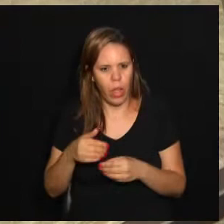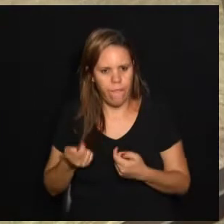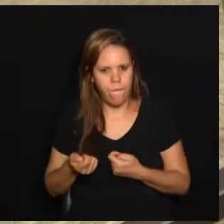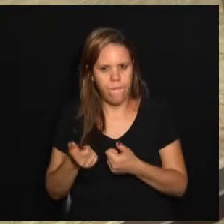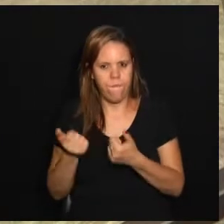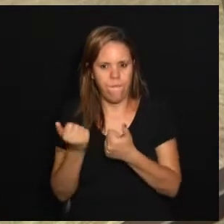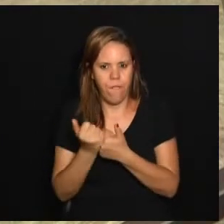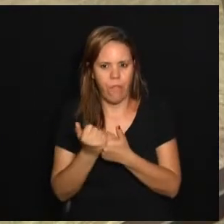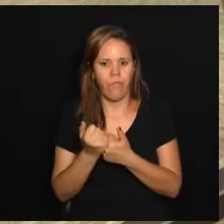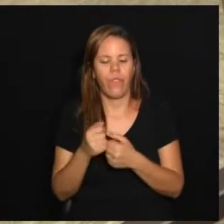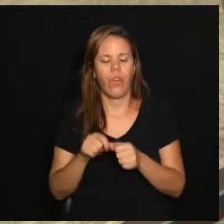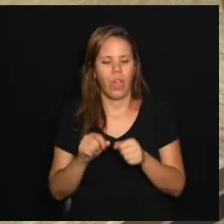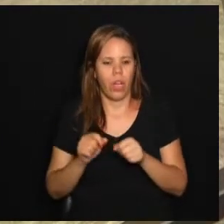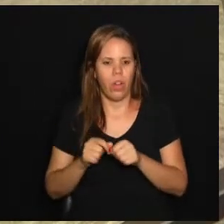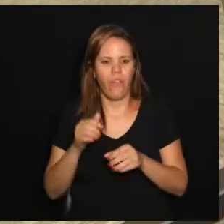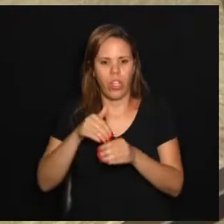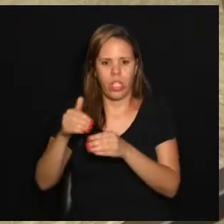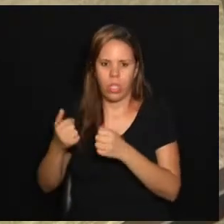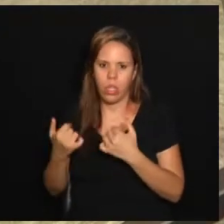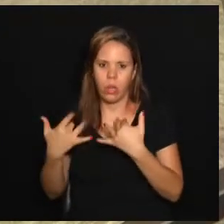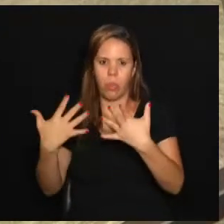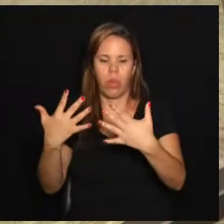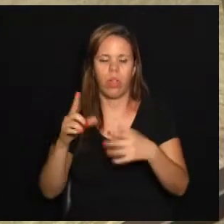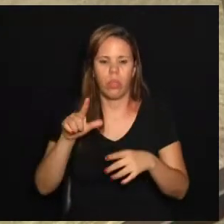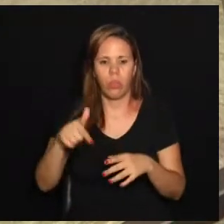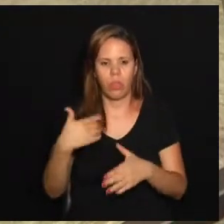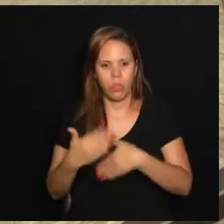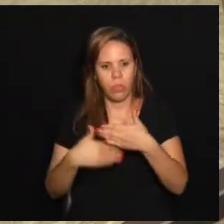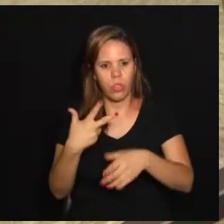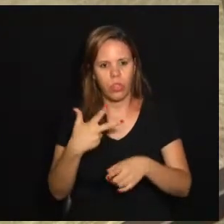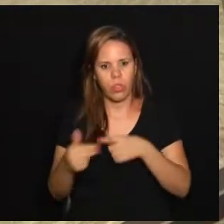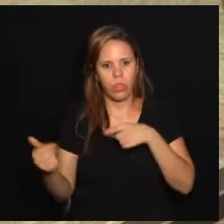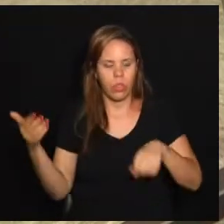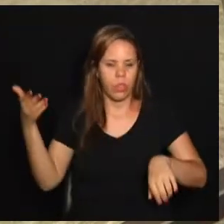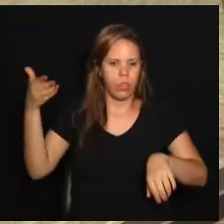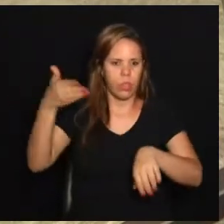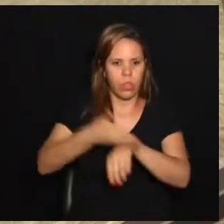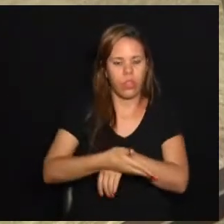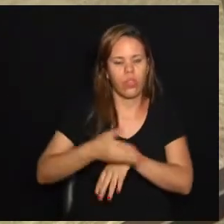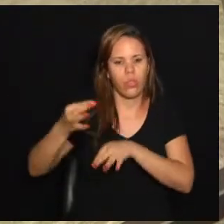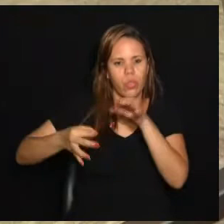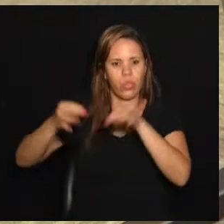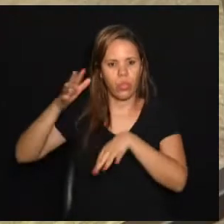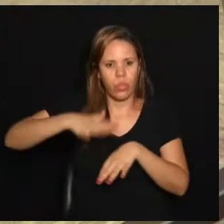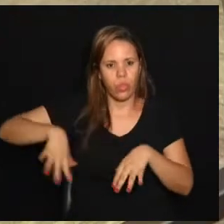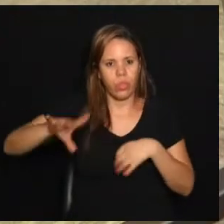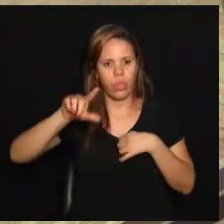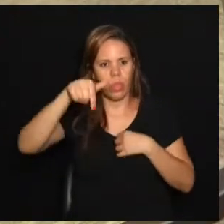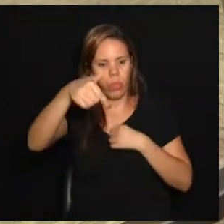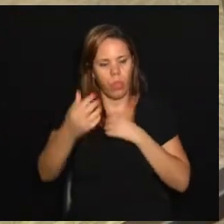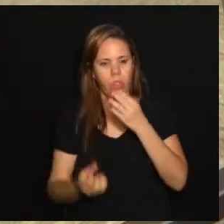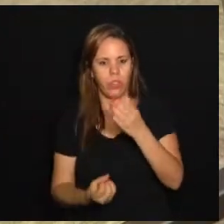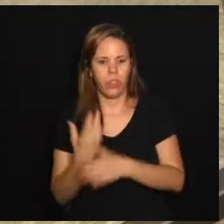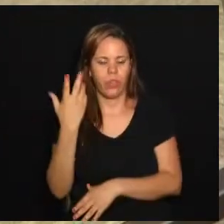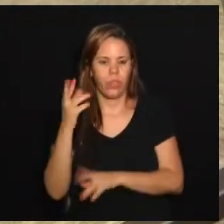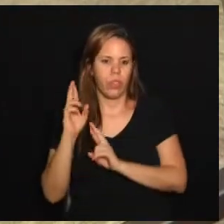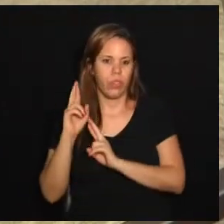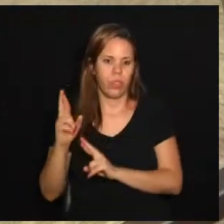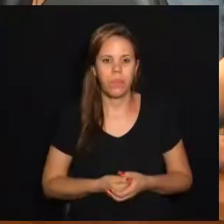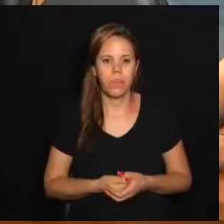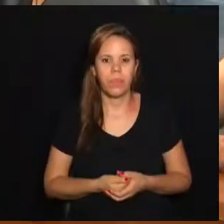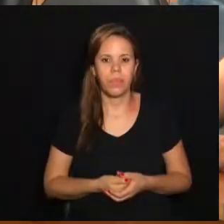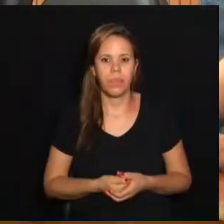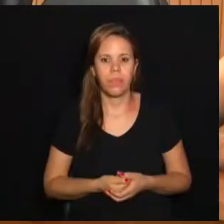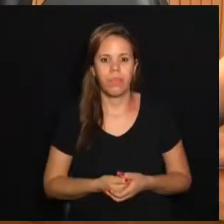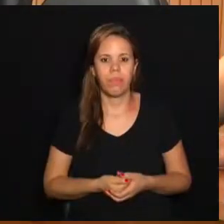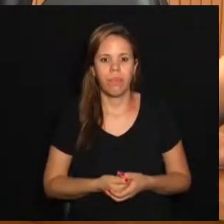favorável ele vai para votação no plenário e superadas as etapas ele entra no ordenamento jurídico surtiu o efeito esperado do